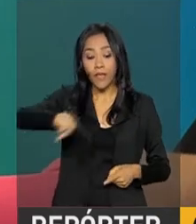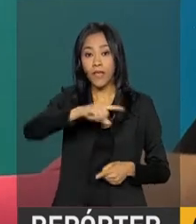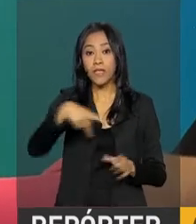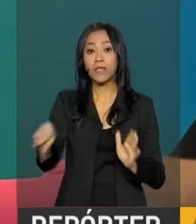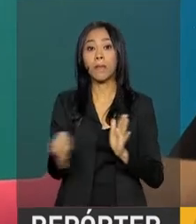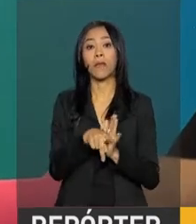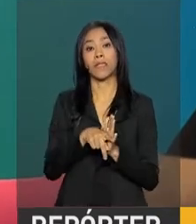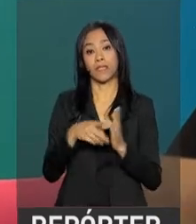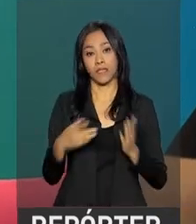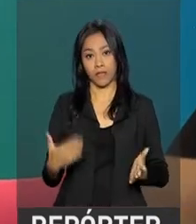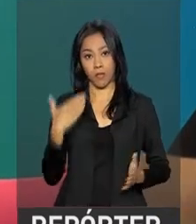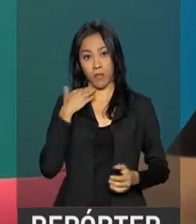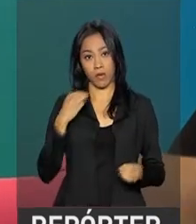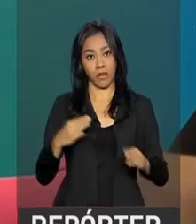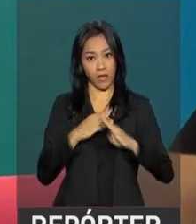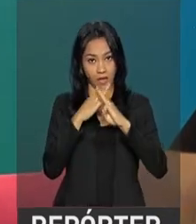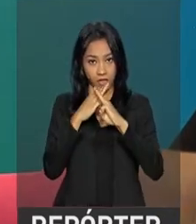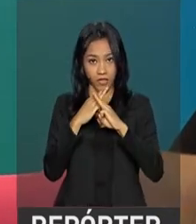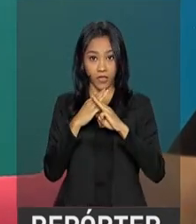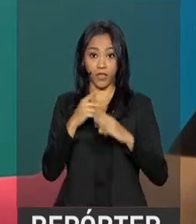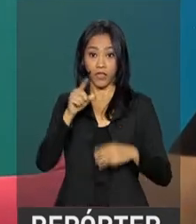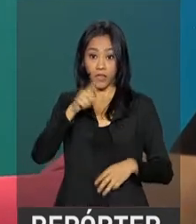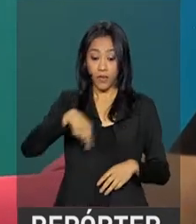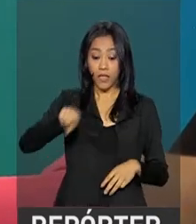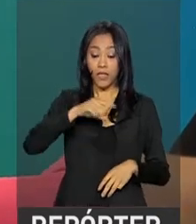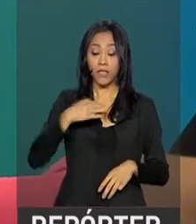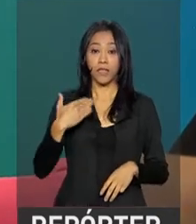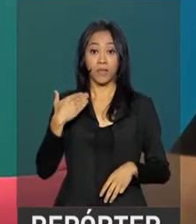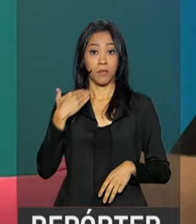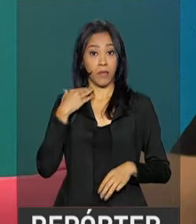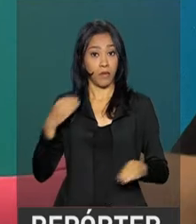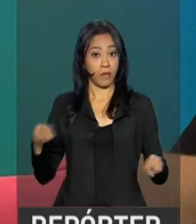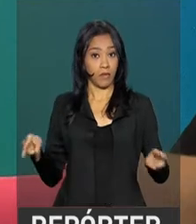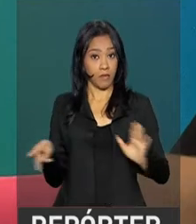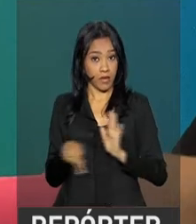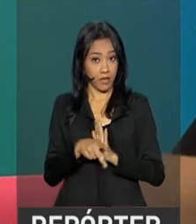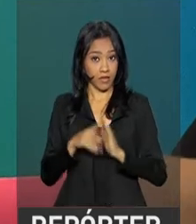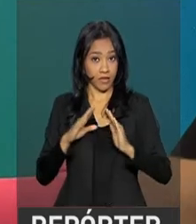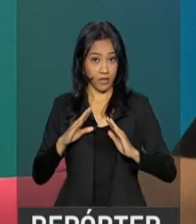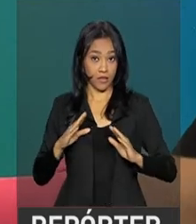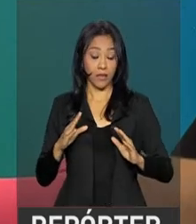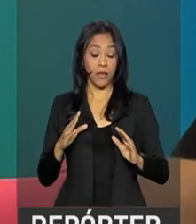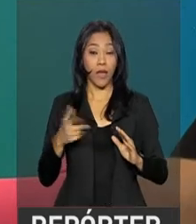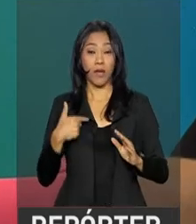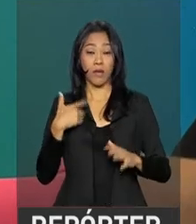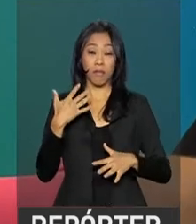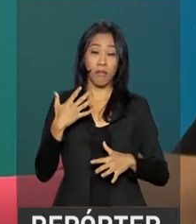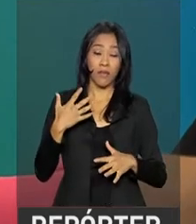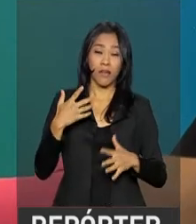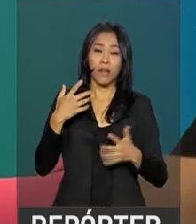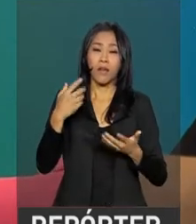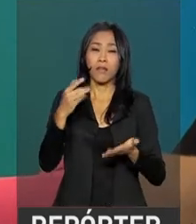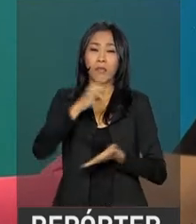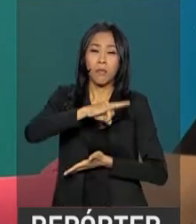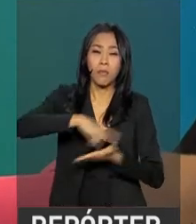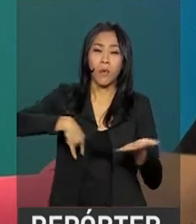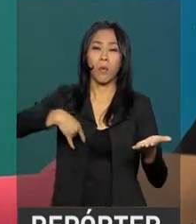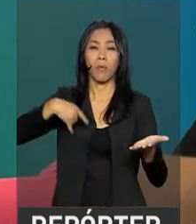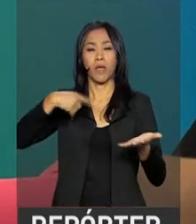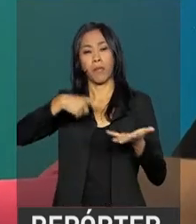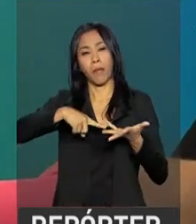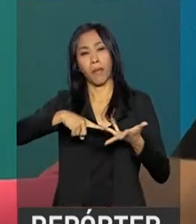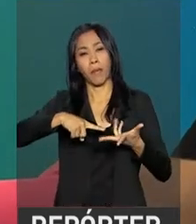própria caixa sendo de propriedade da caixa a burocracia para realizar a aquisição do imóvel é